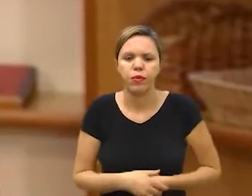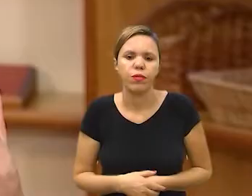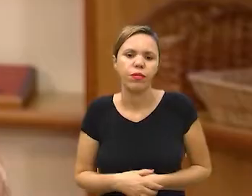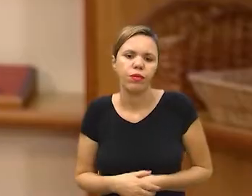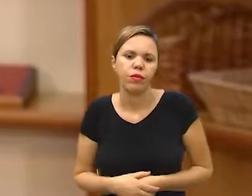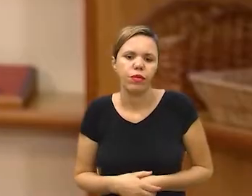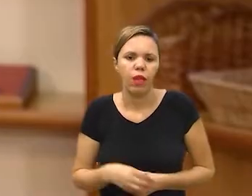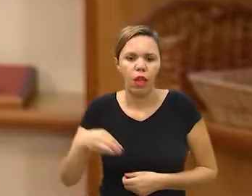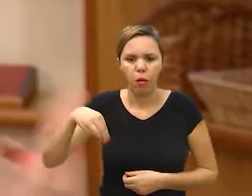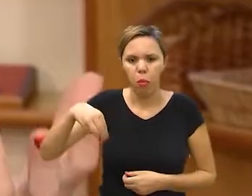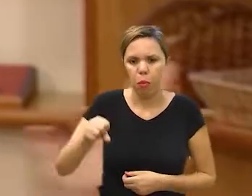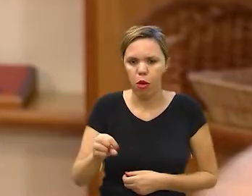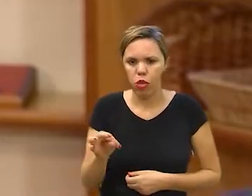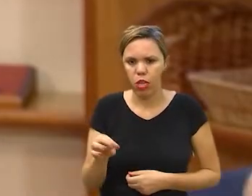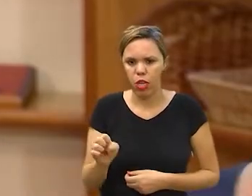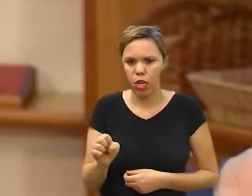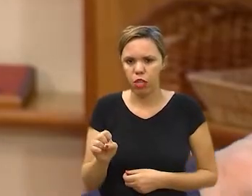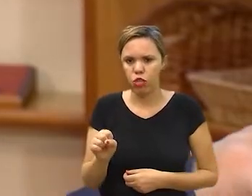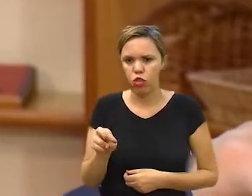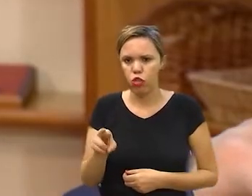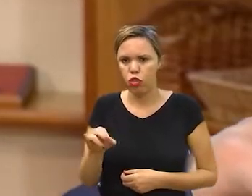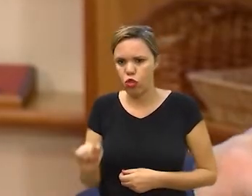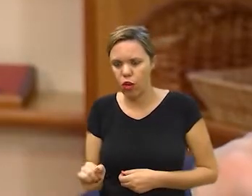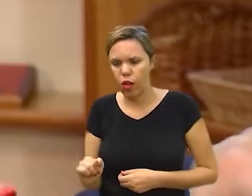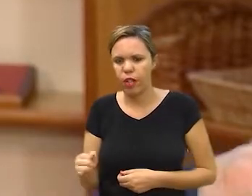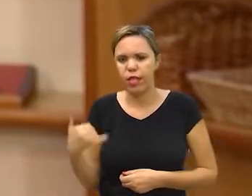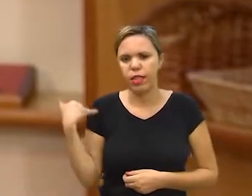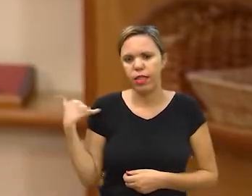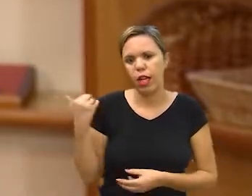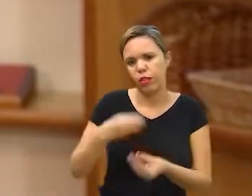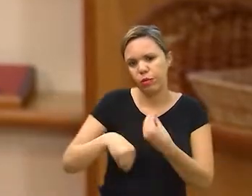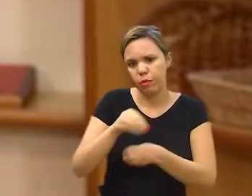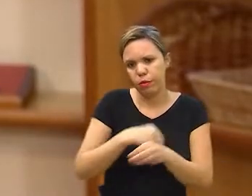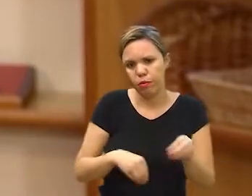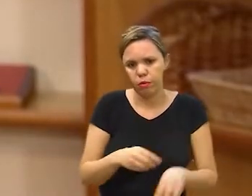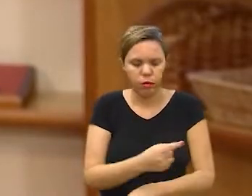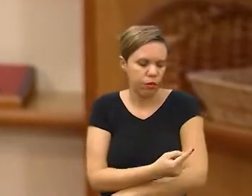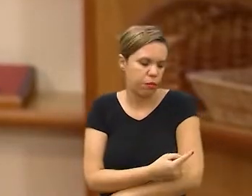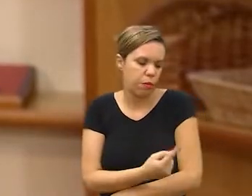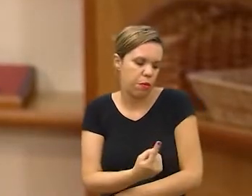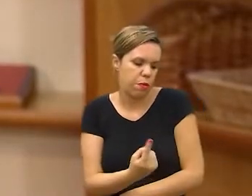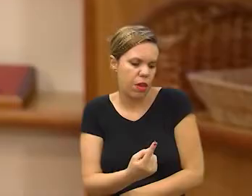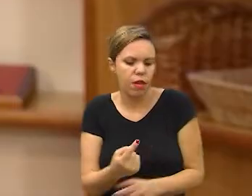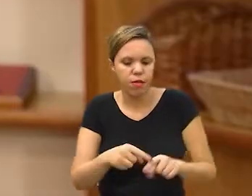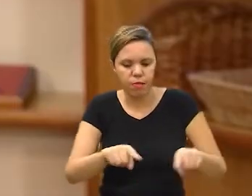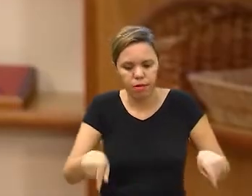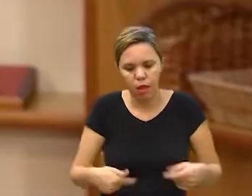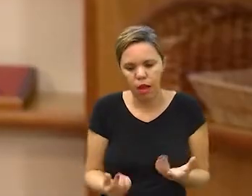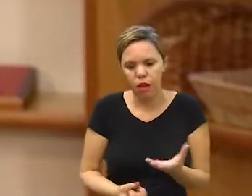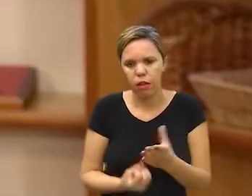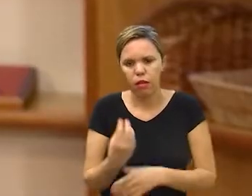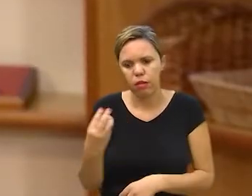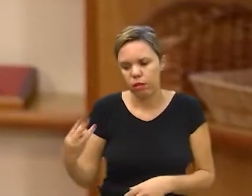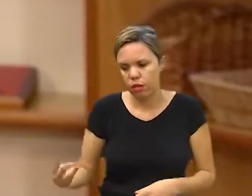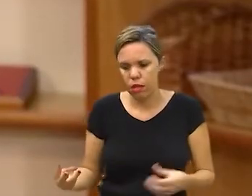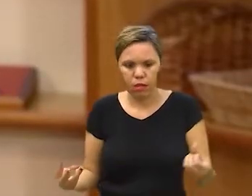No Montessori, já começa pelo fato de ser idades mistas, né? Que foi já desde a primeira sala que ela montou, que tinham crianças de 3 a 6 anos, assim